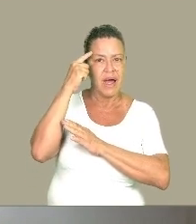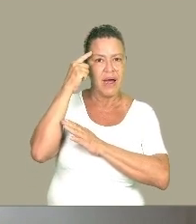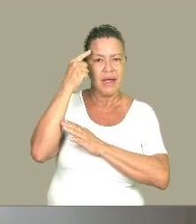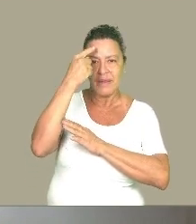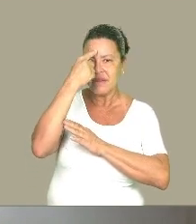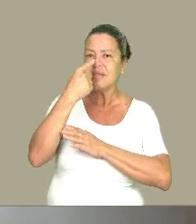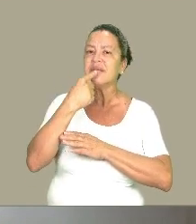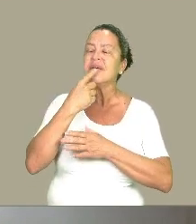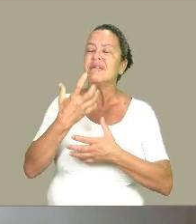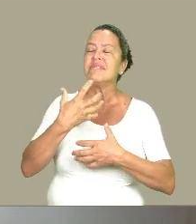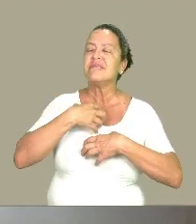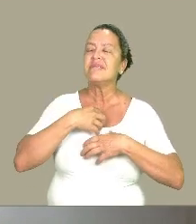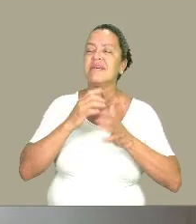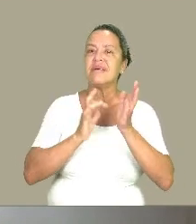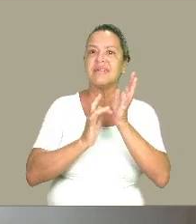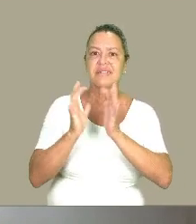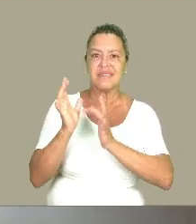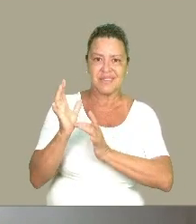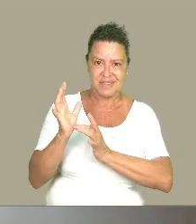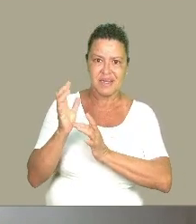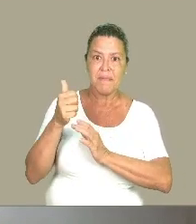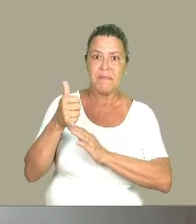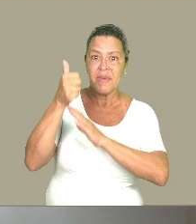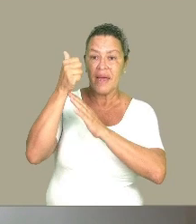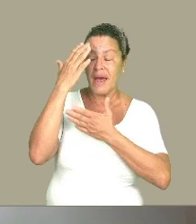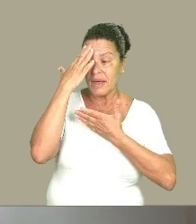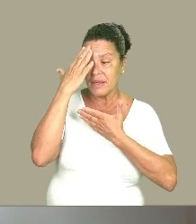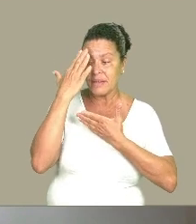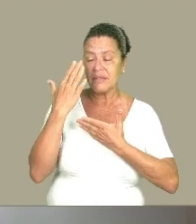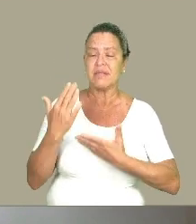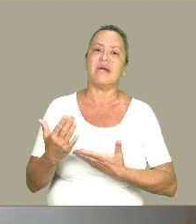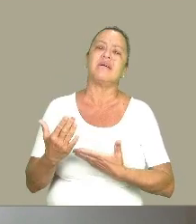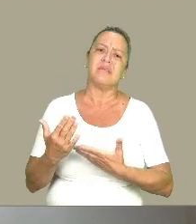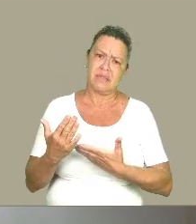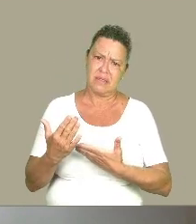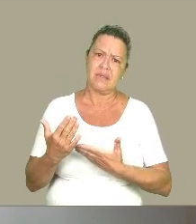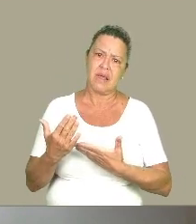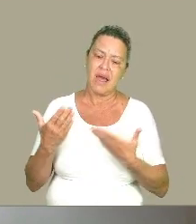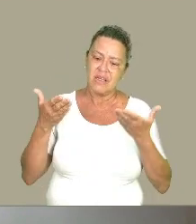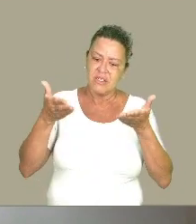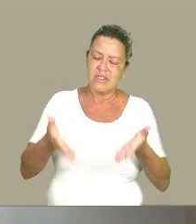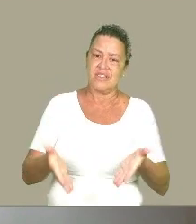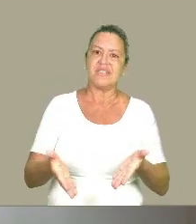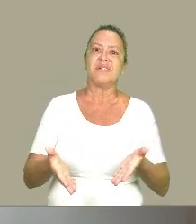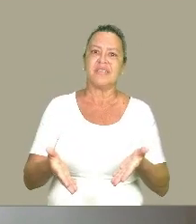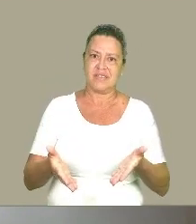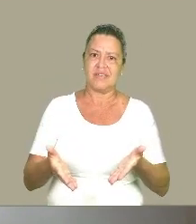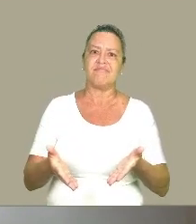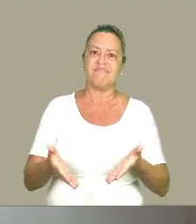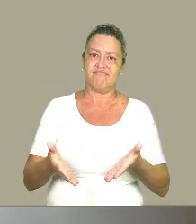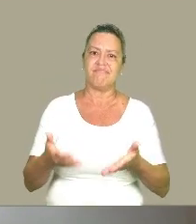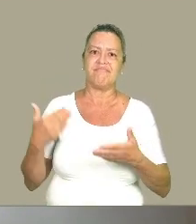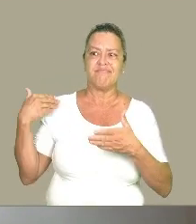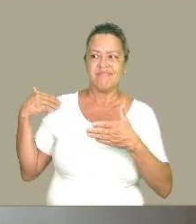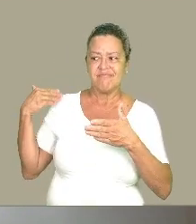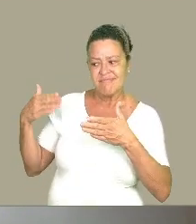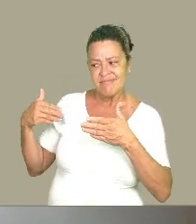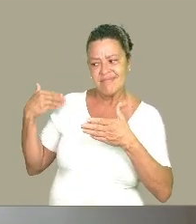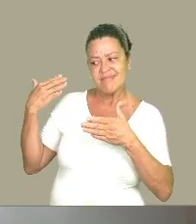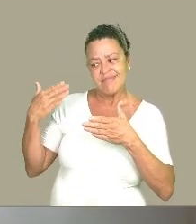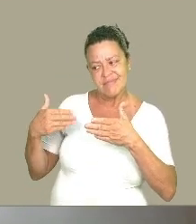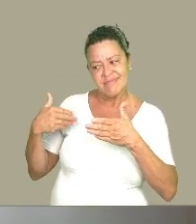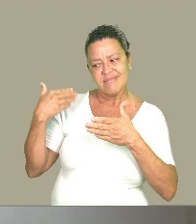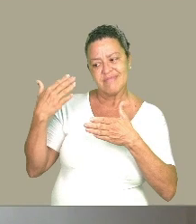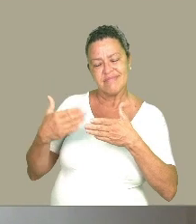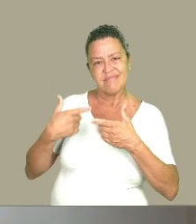Jesus. E vamos primeiramente agradecer por termos chegado até aqui na nossa jornada, na